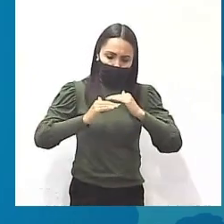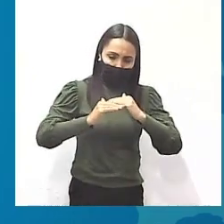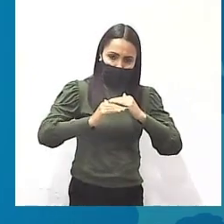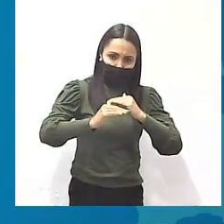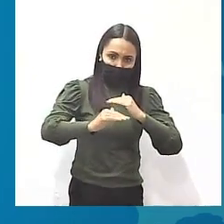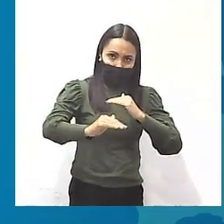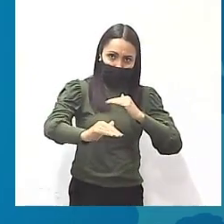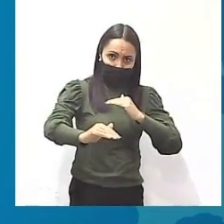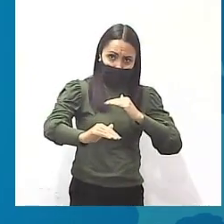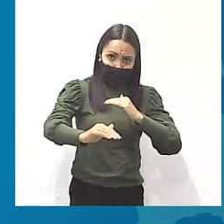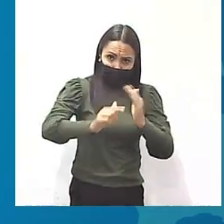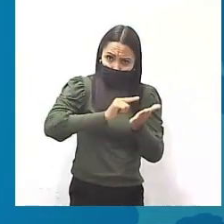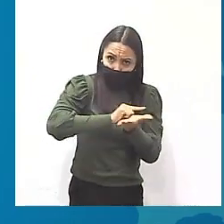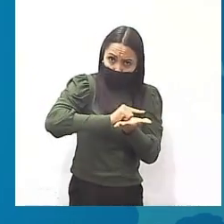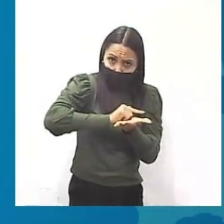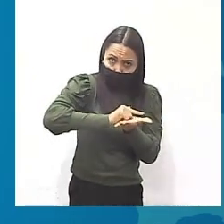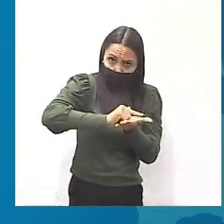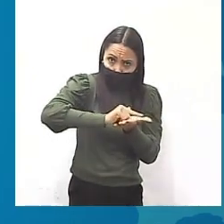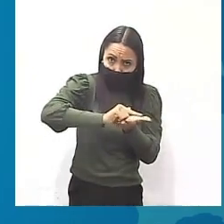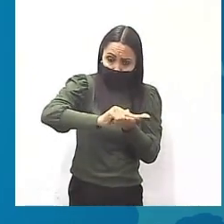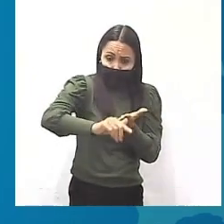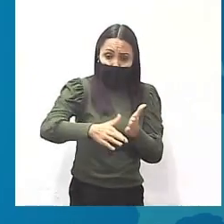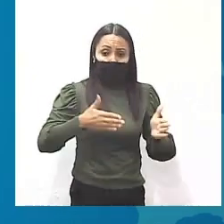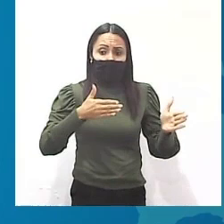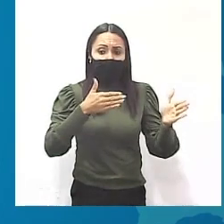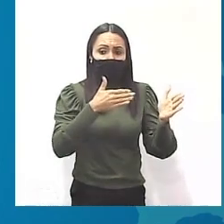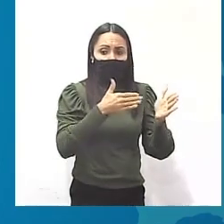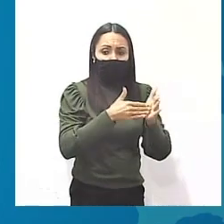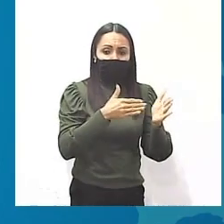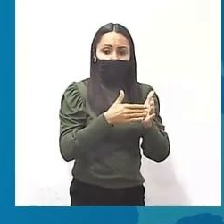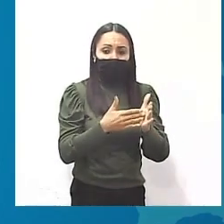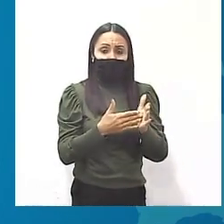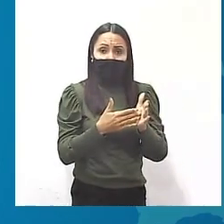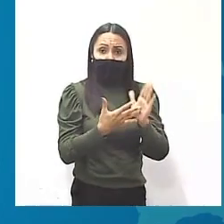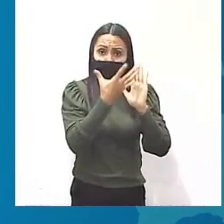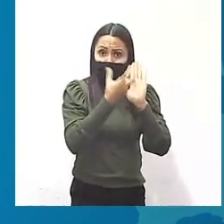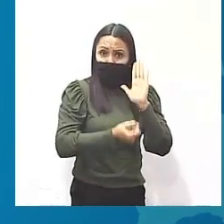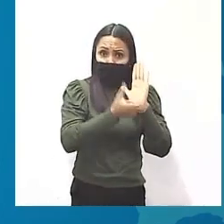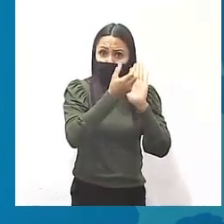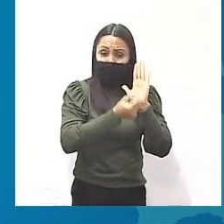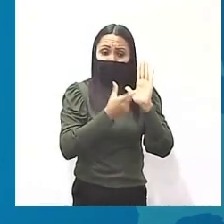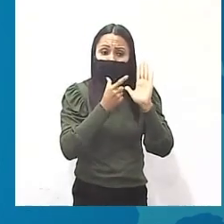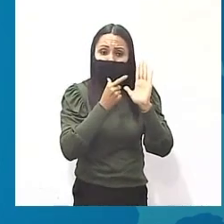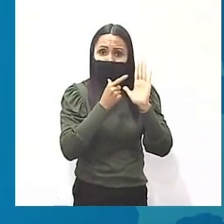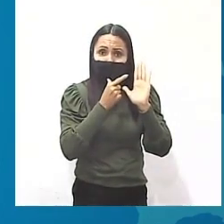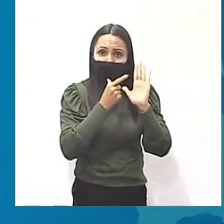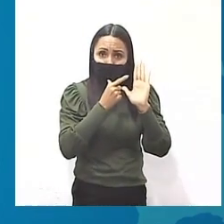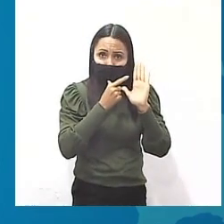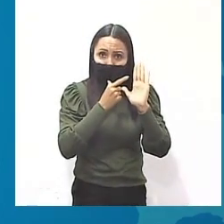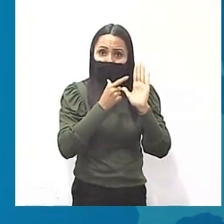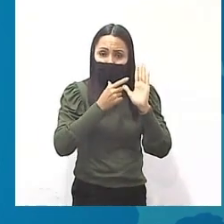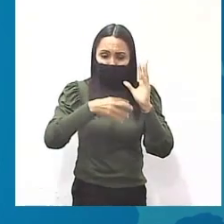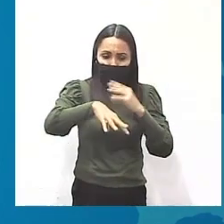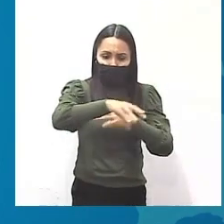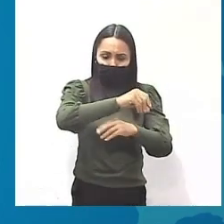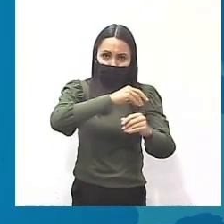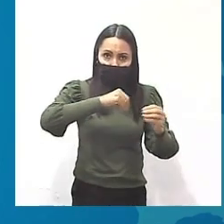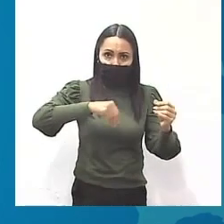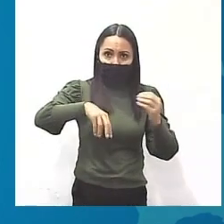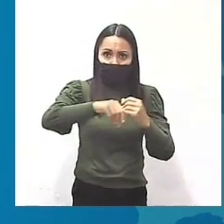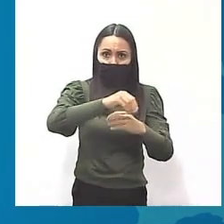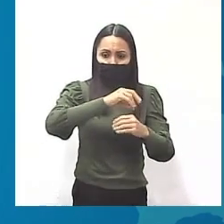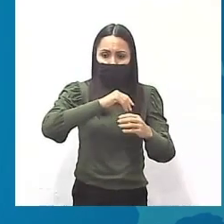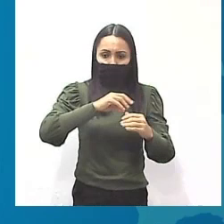bem grossa. Isso ali que vai impedir a absorção da água ali pela terra, né? Porque ela vai